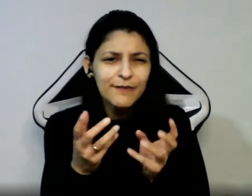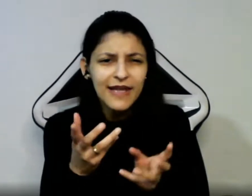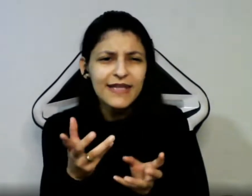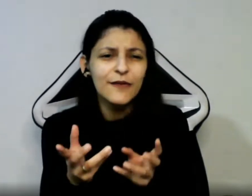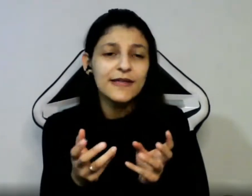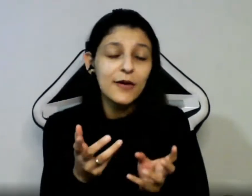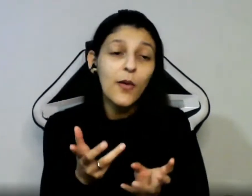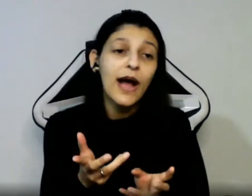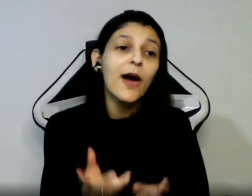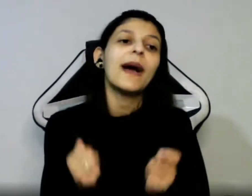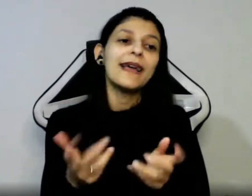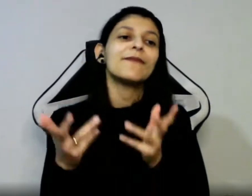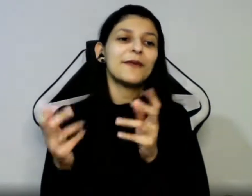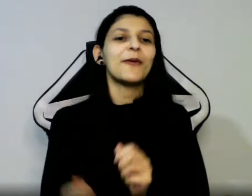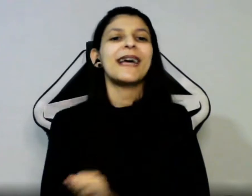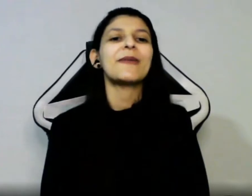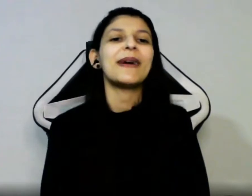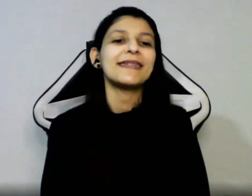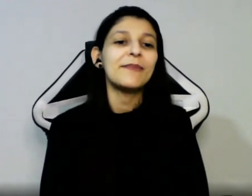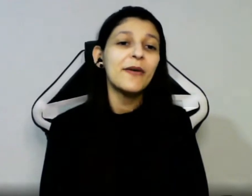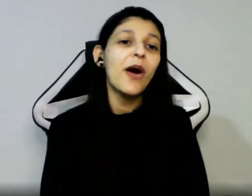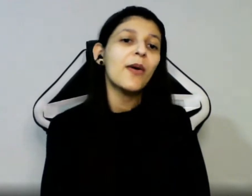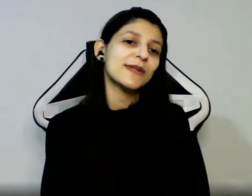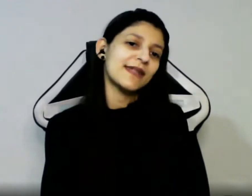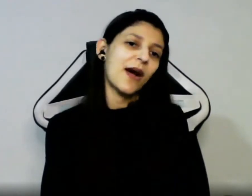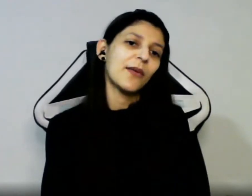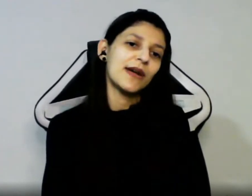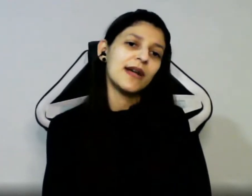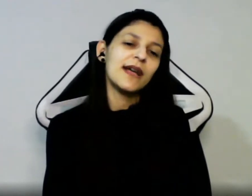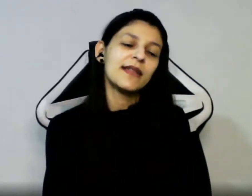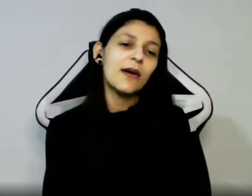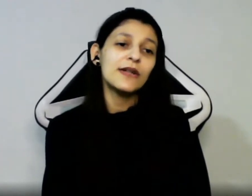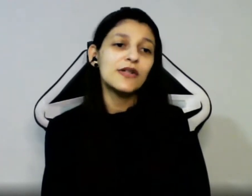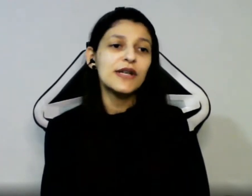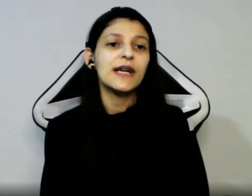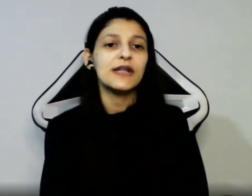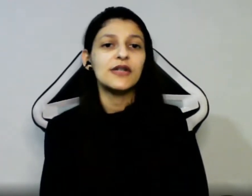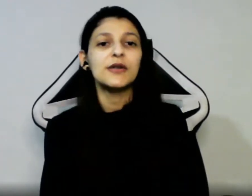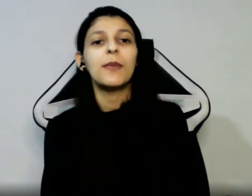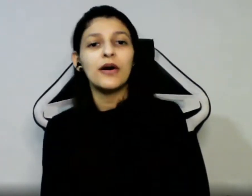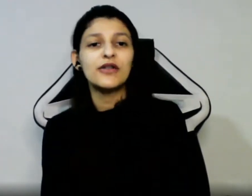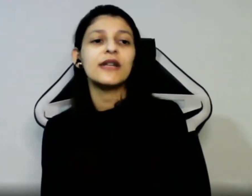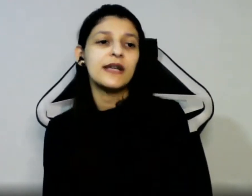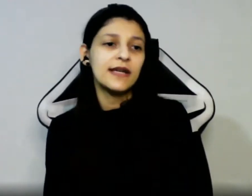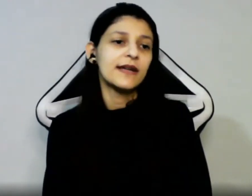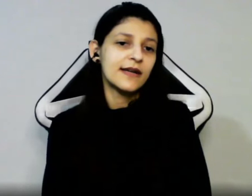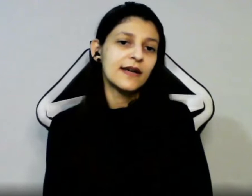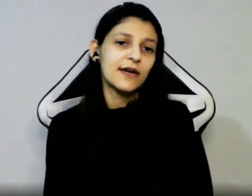foi tentando fazer com calma, aí consegue perceber qual é o sinal. Então, a gente